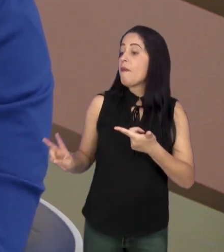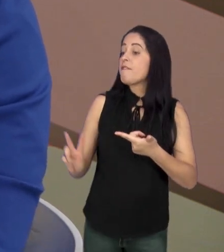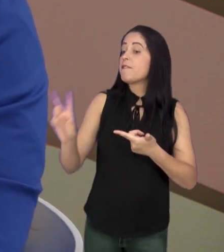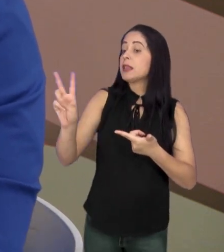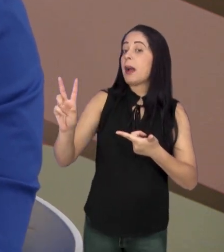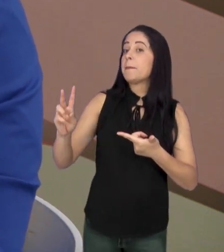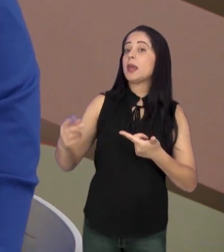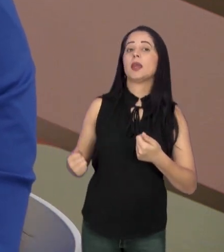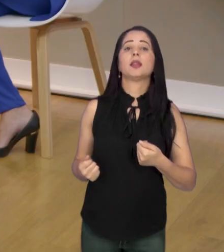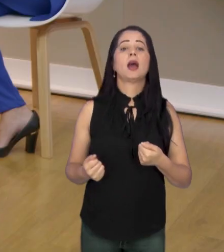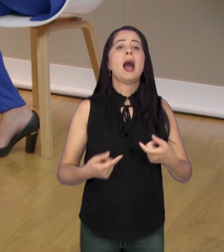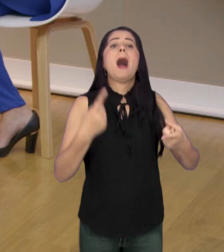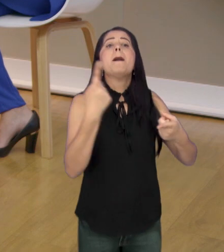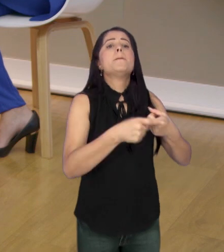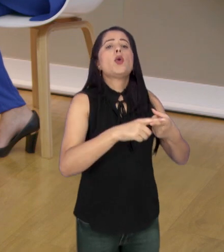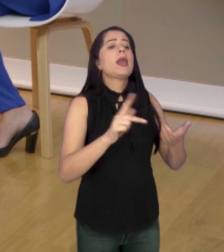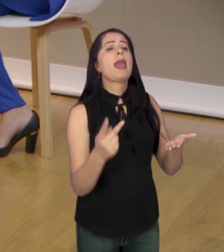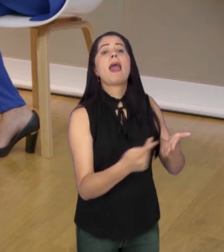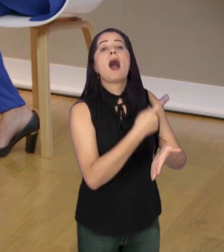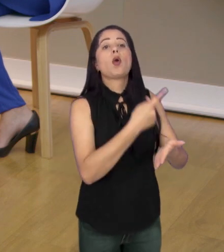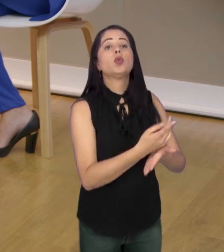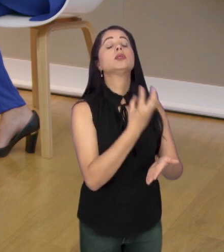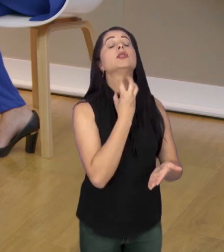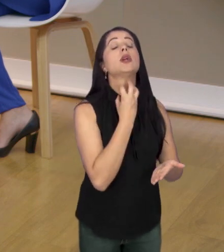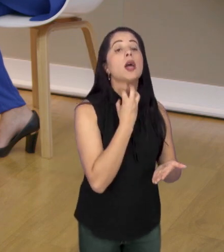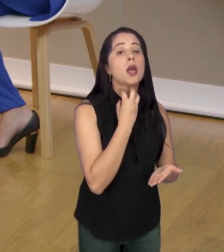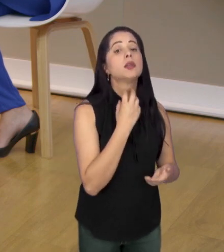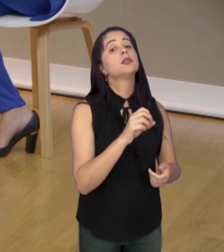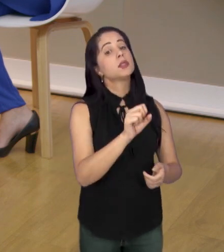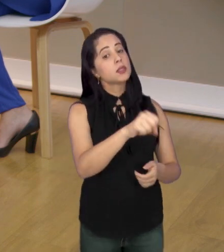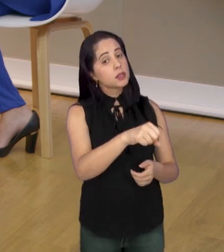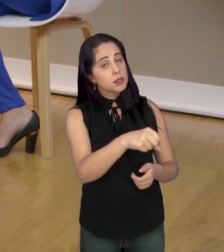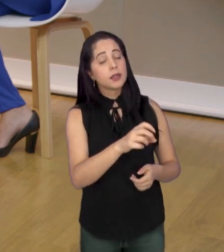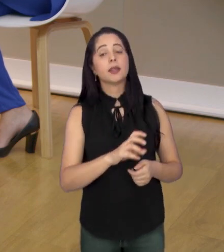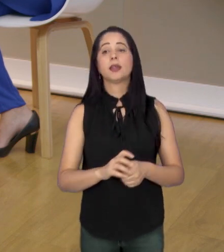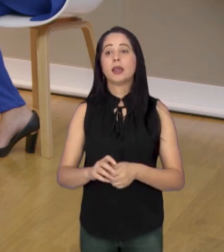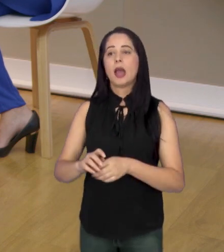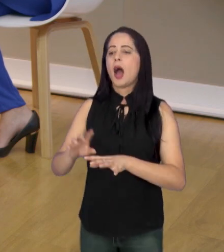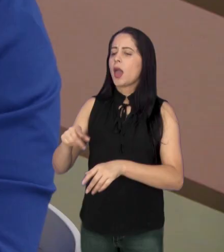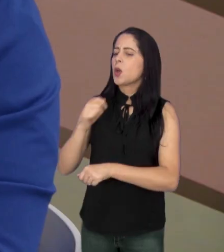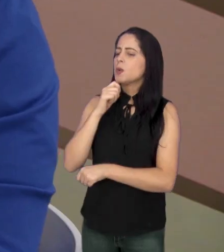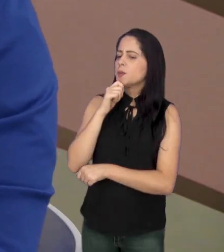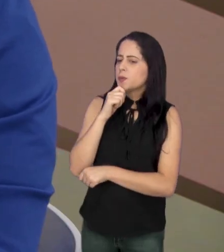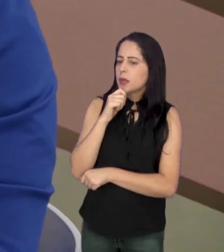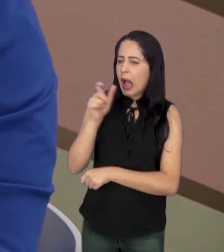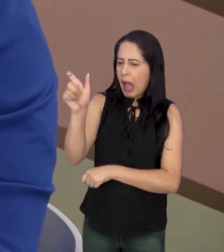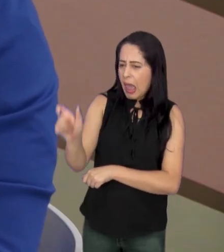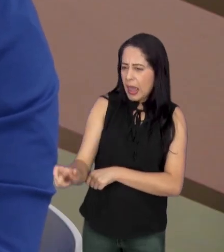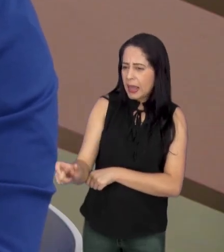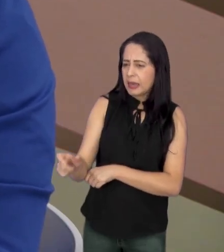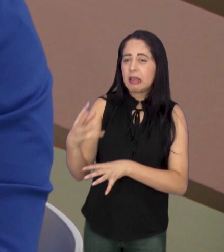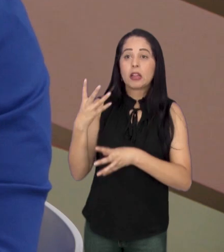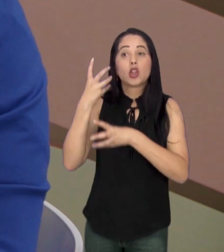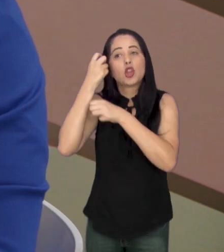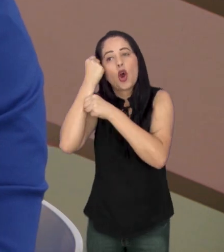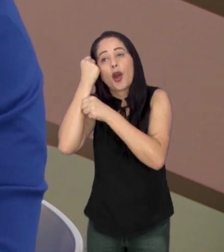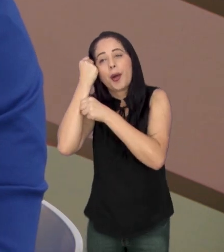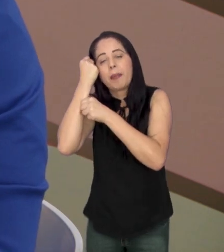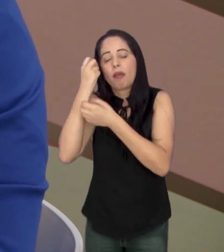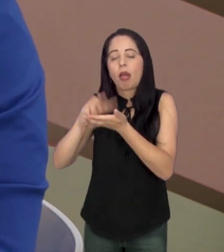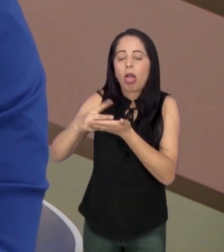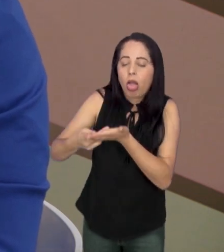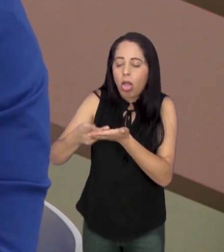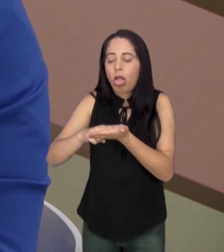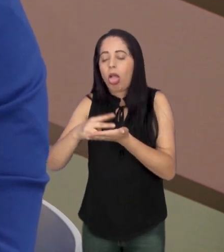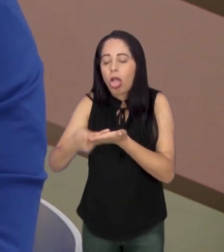é que está o Quais seu... são as causas, né? Quais o que são está as provocando causas, essa isso, infecção com repetição? né? Então, a gente começa a entender. Esse paciente dorme mal.